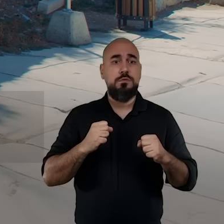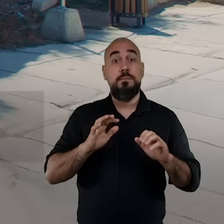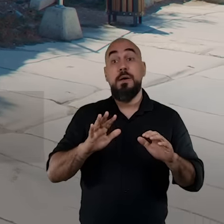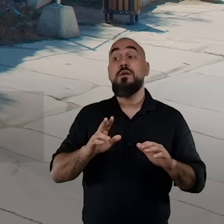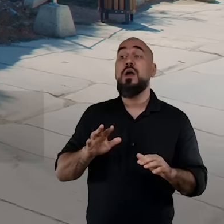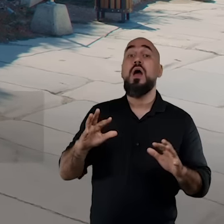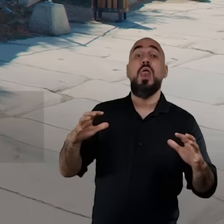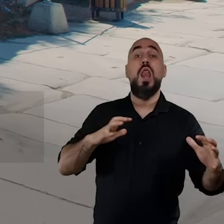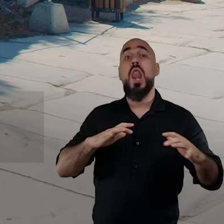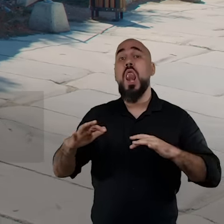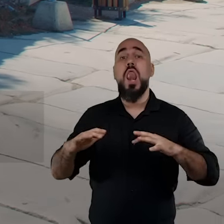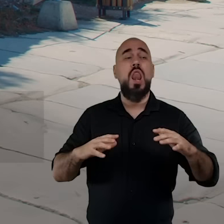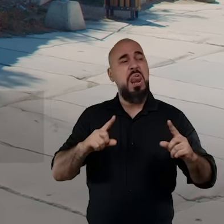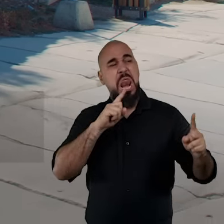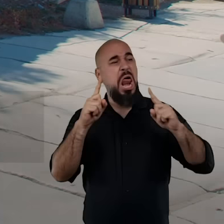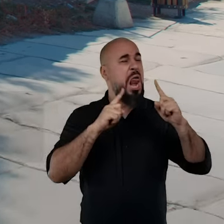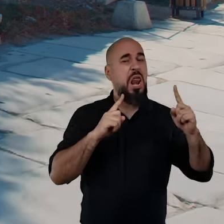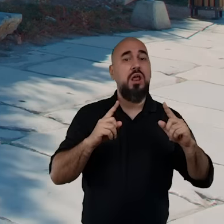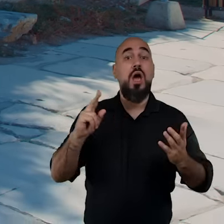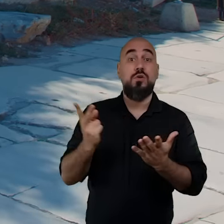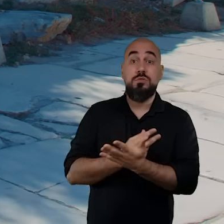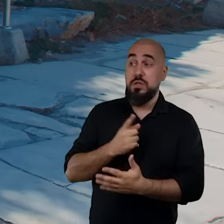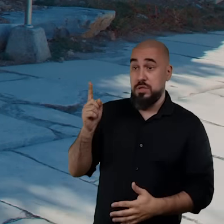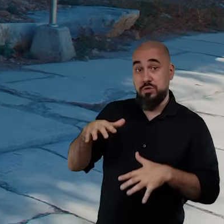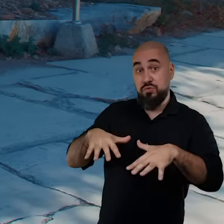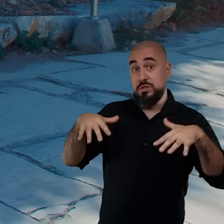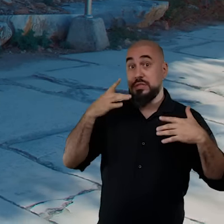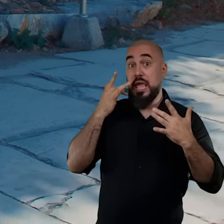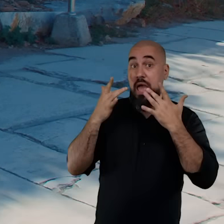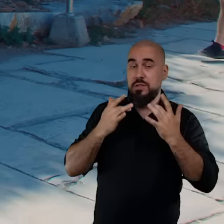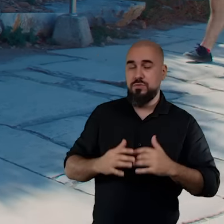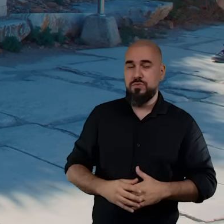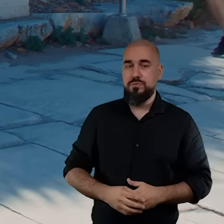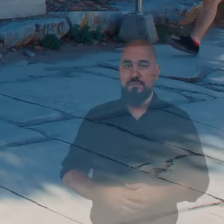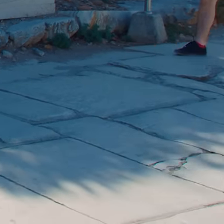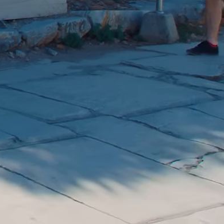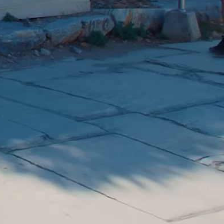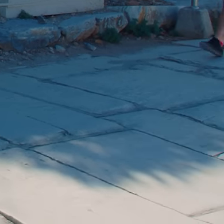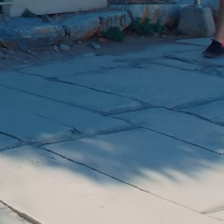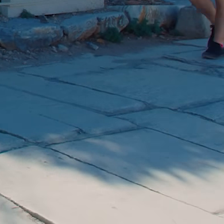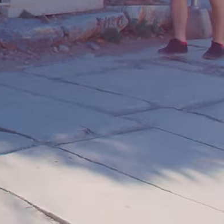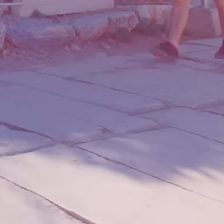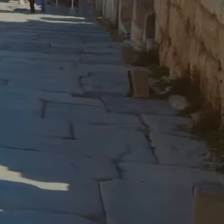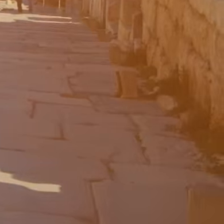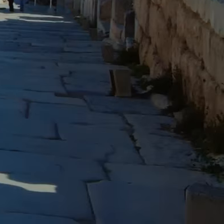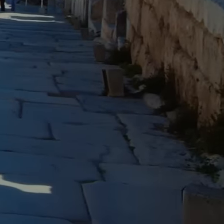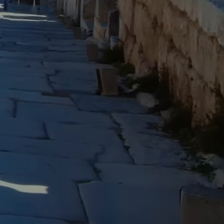está logo aqui à frente e que eu vou mostrar para vocês agora, logo em seguida.